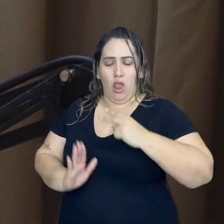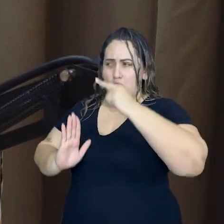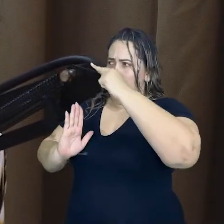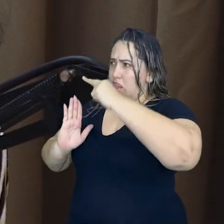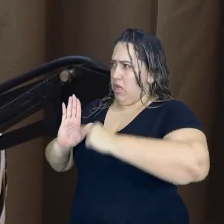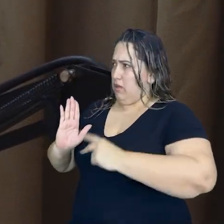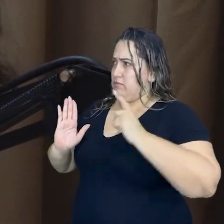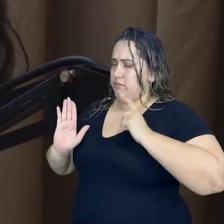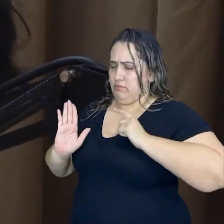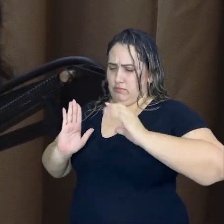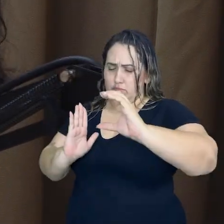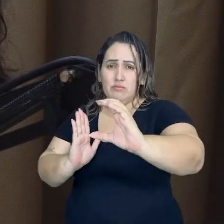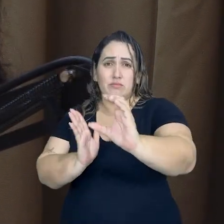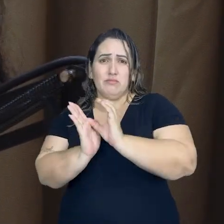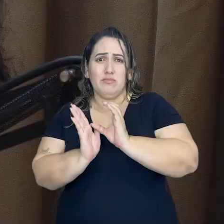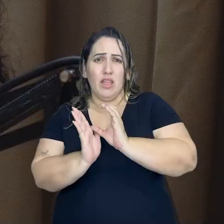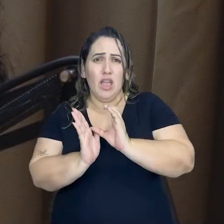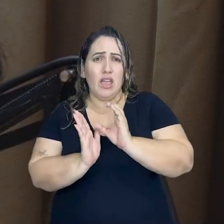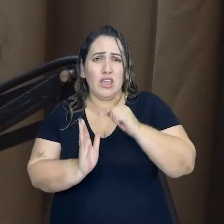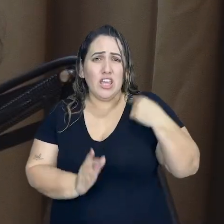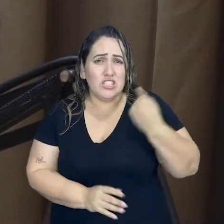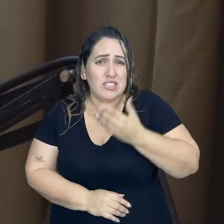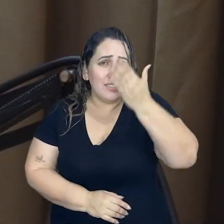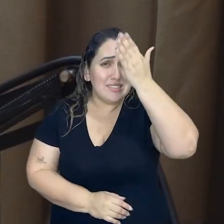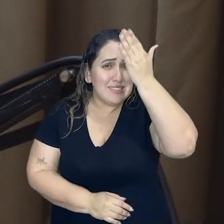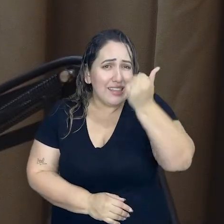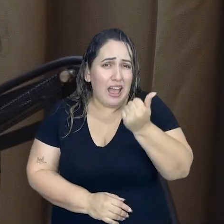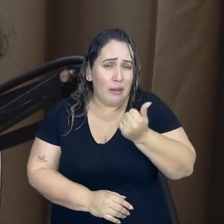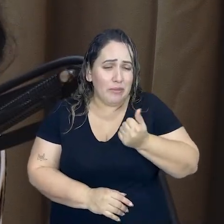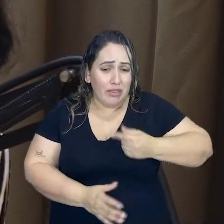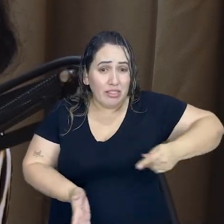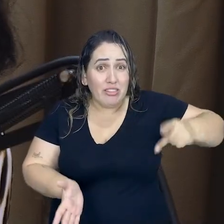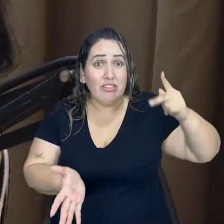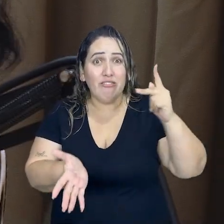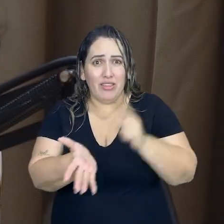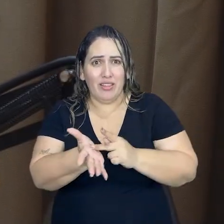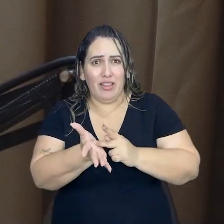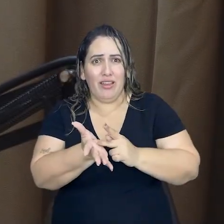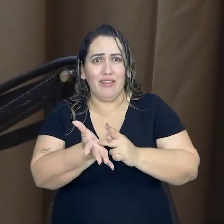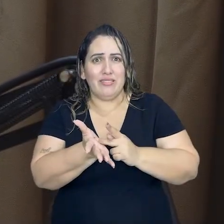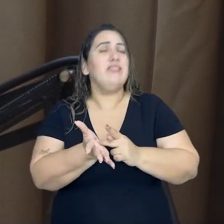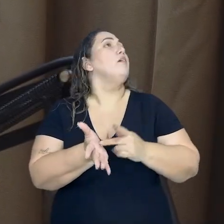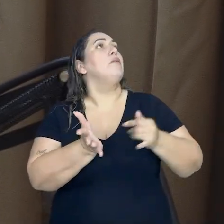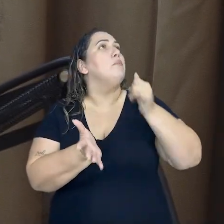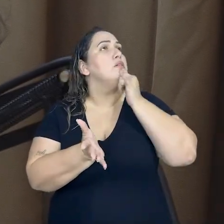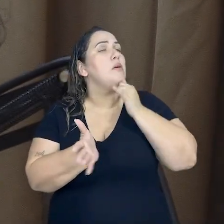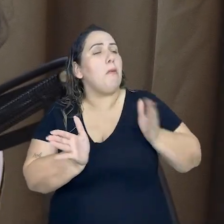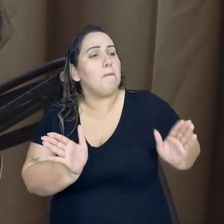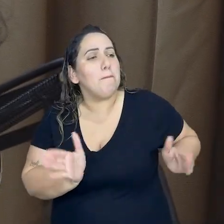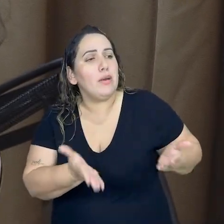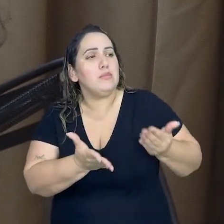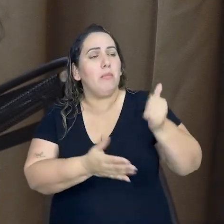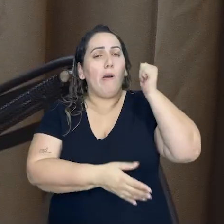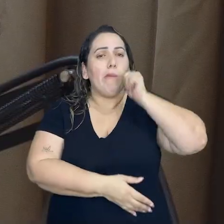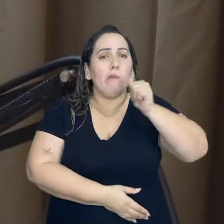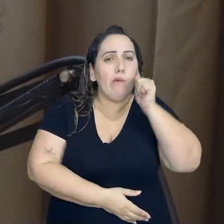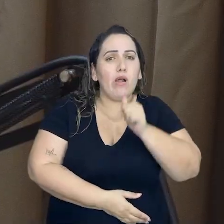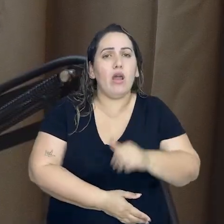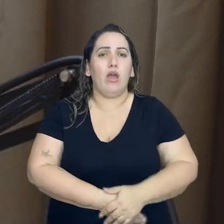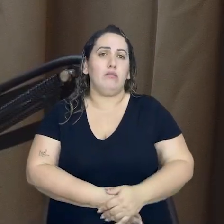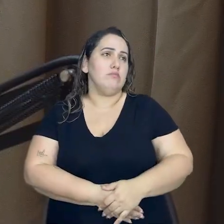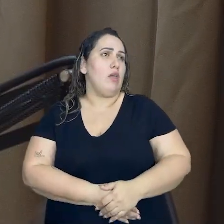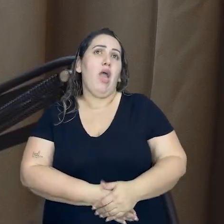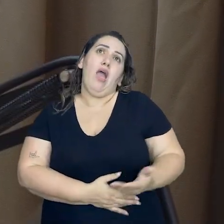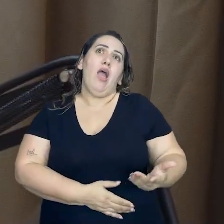programa de incentivo ao treino diário, né, que você tem que ir para a academia. Como é que você vai incentivar você,